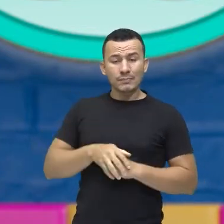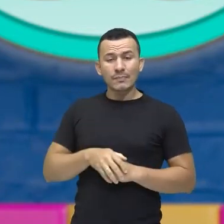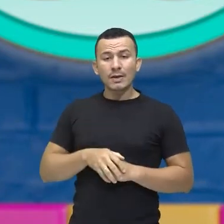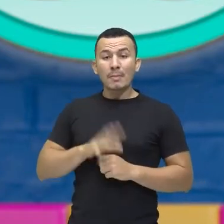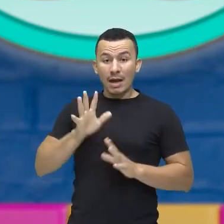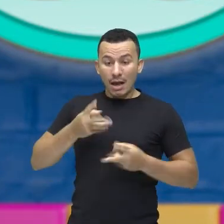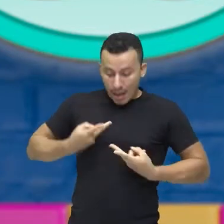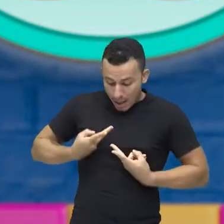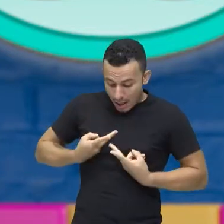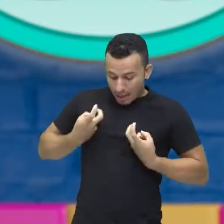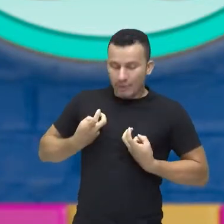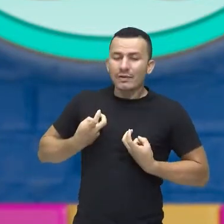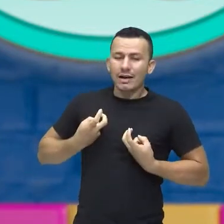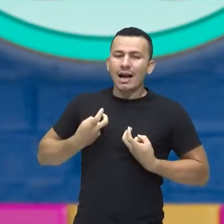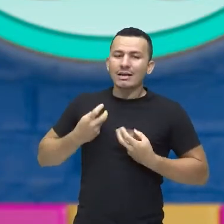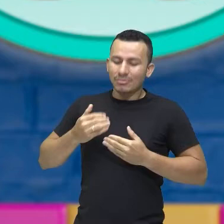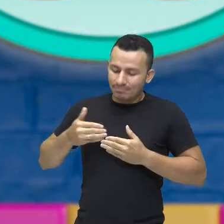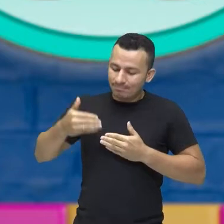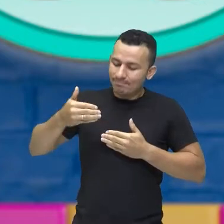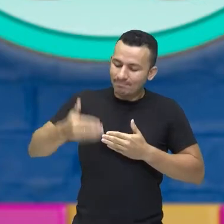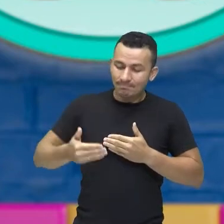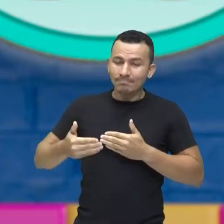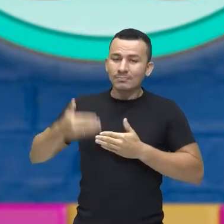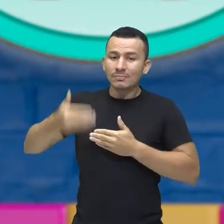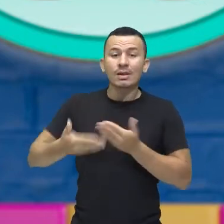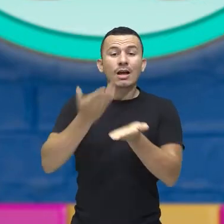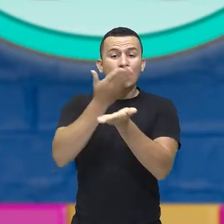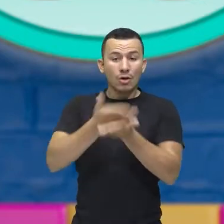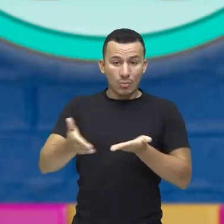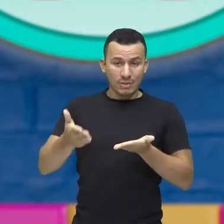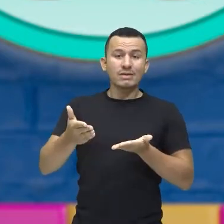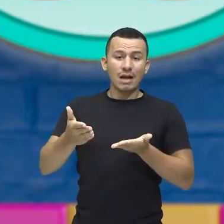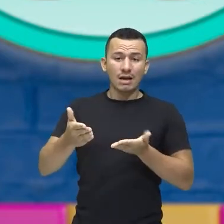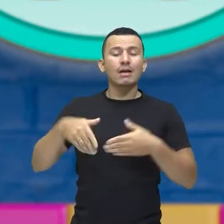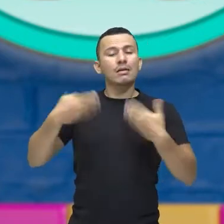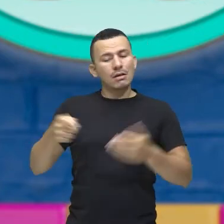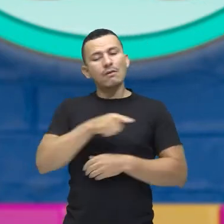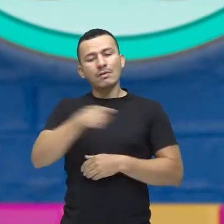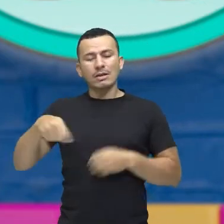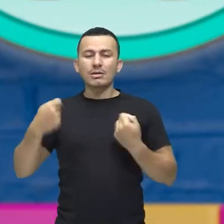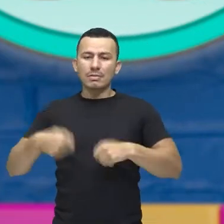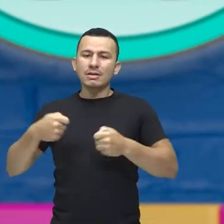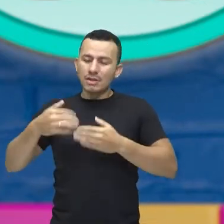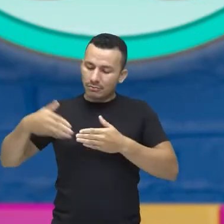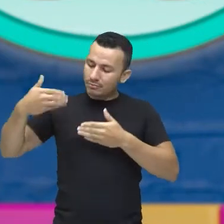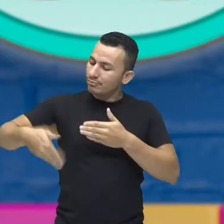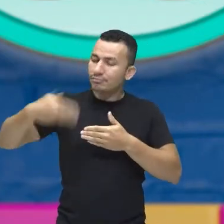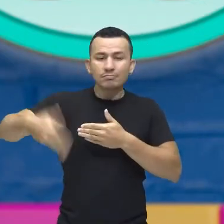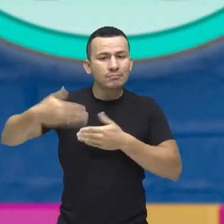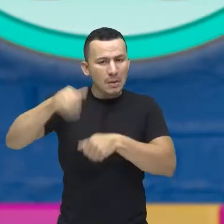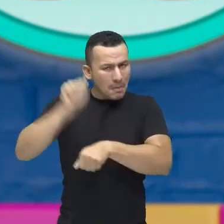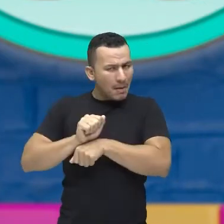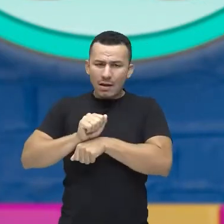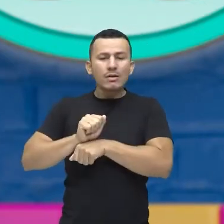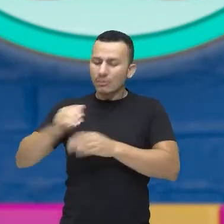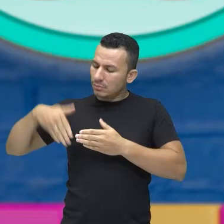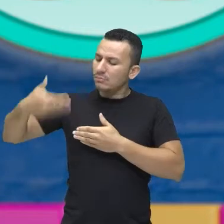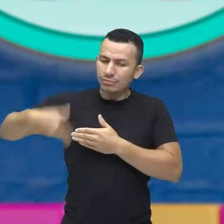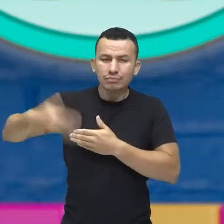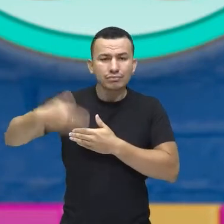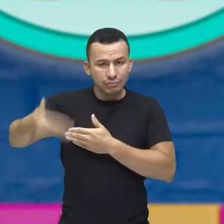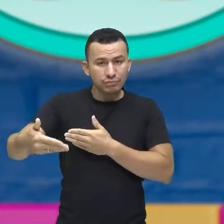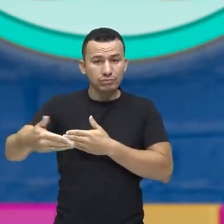Identificar é o começo de uma caminhada, é o começo de uma jornada, então eu preciso continuar dando os passos diante dessa